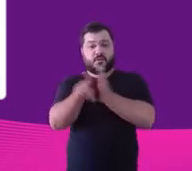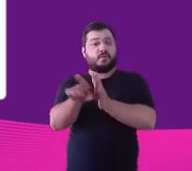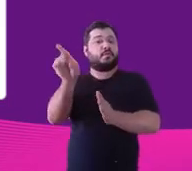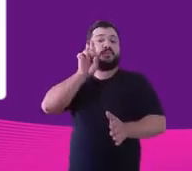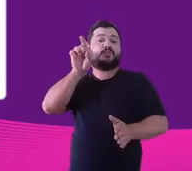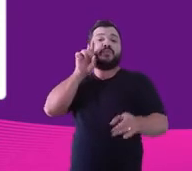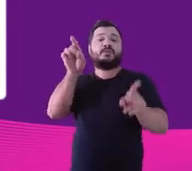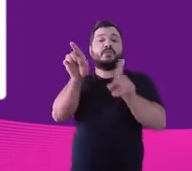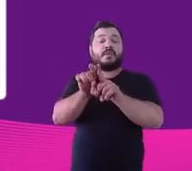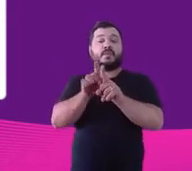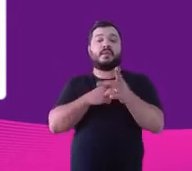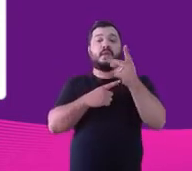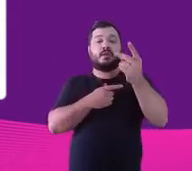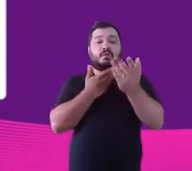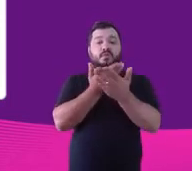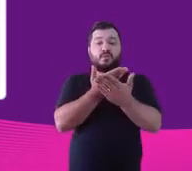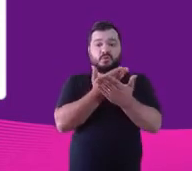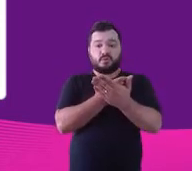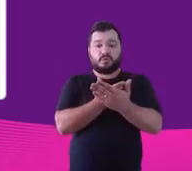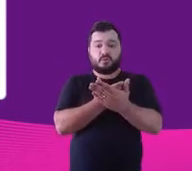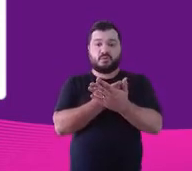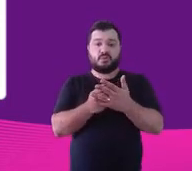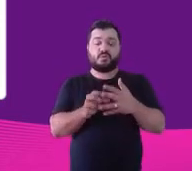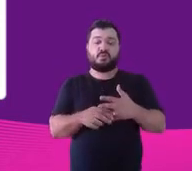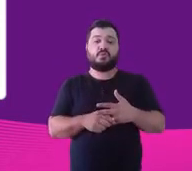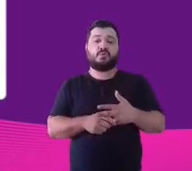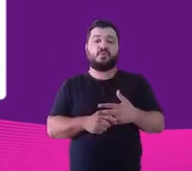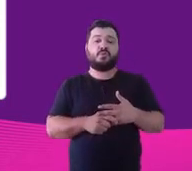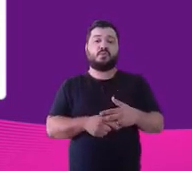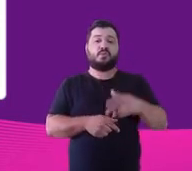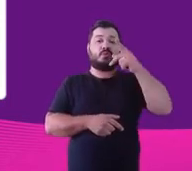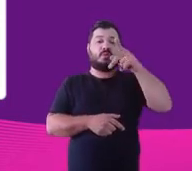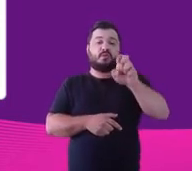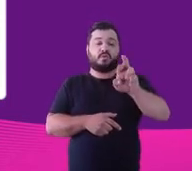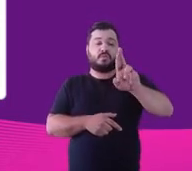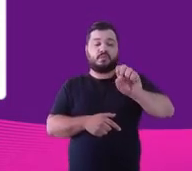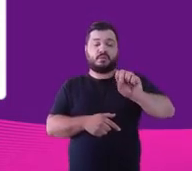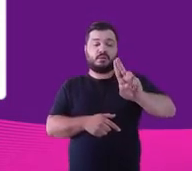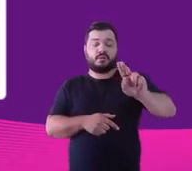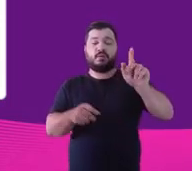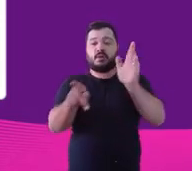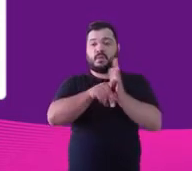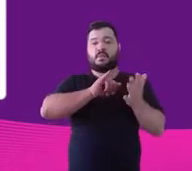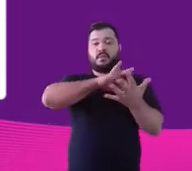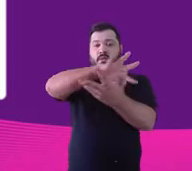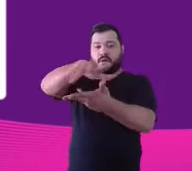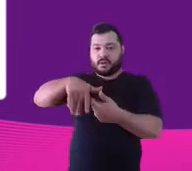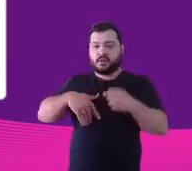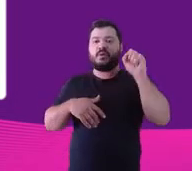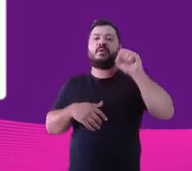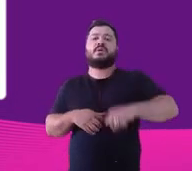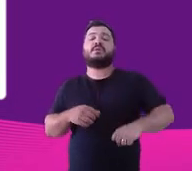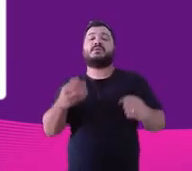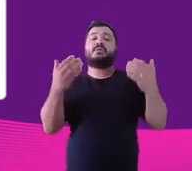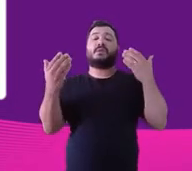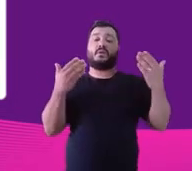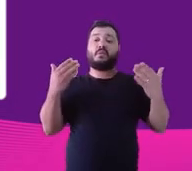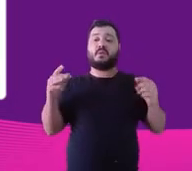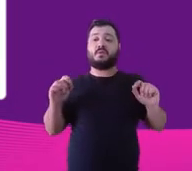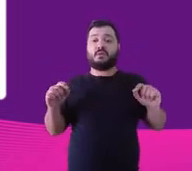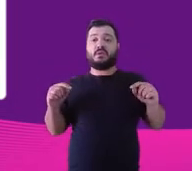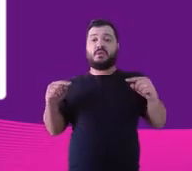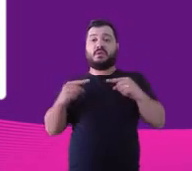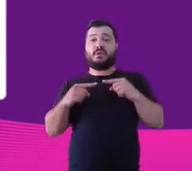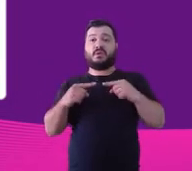que tem uns também estudo é o estudo Versículo do Internacional que sim tá comparando a